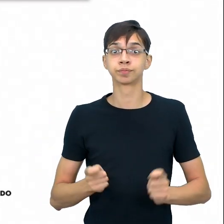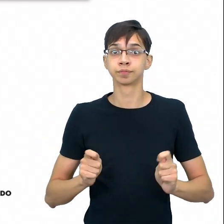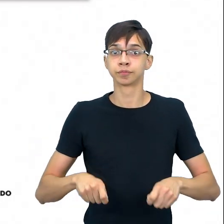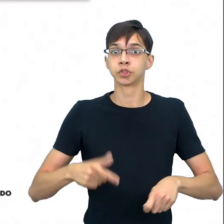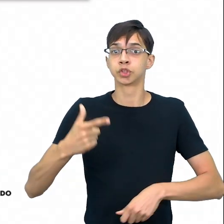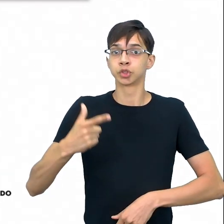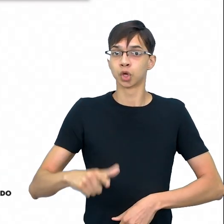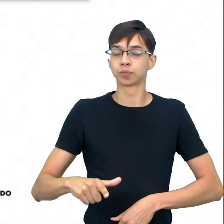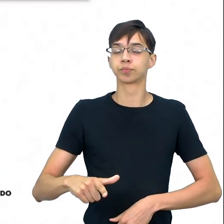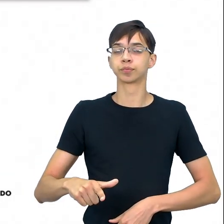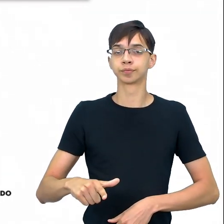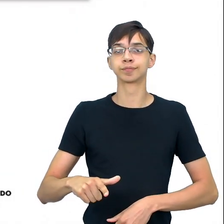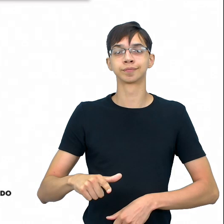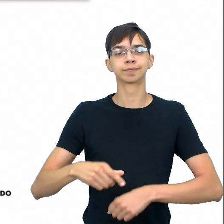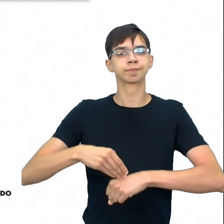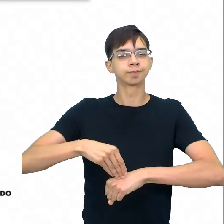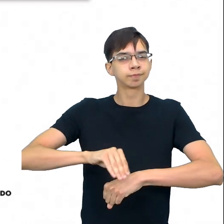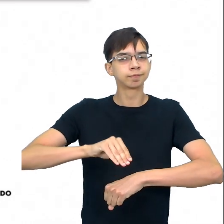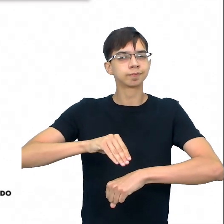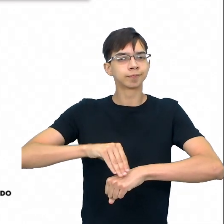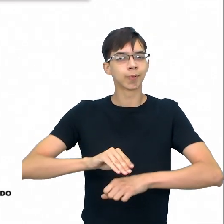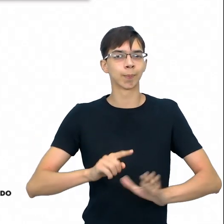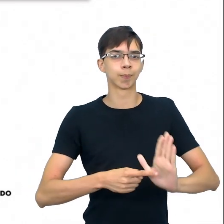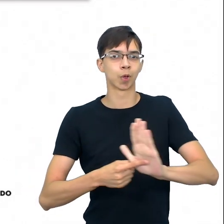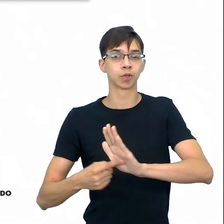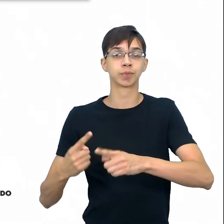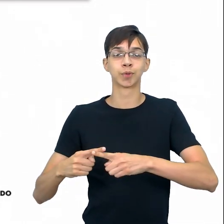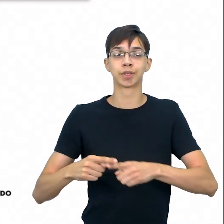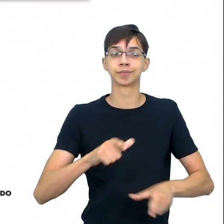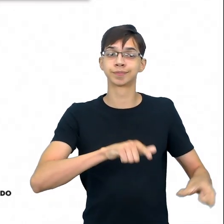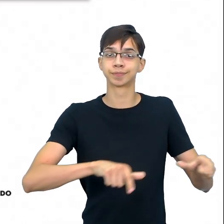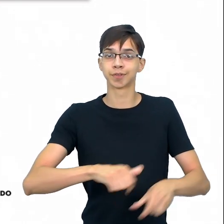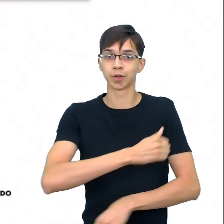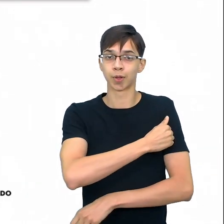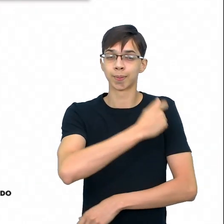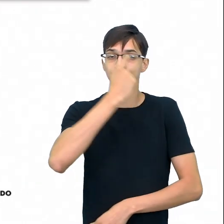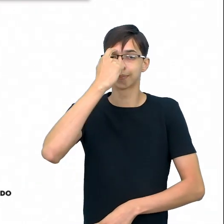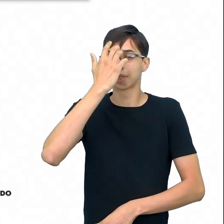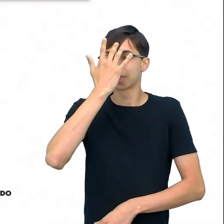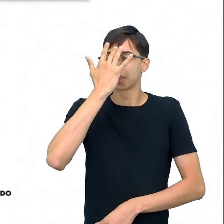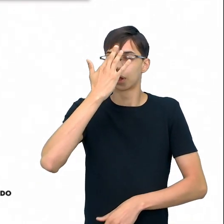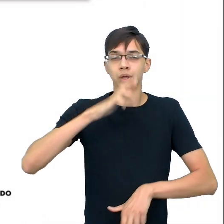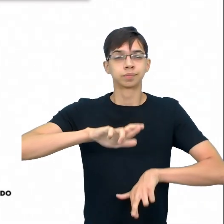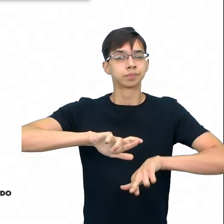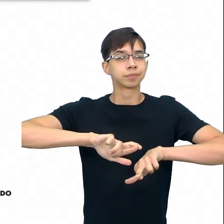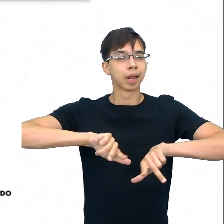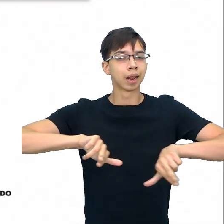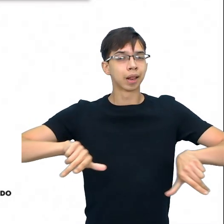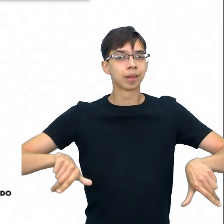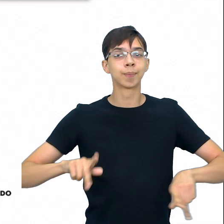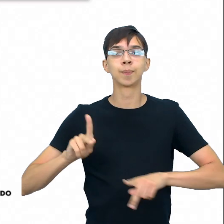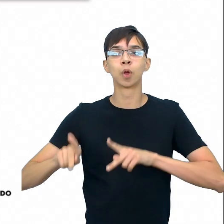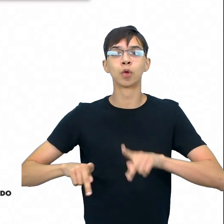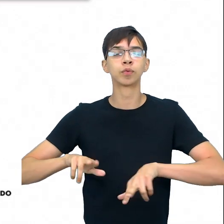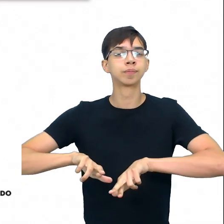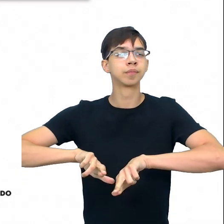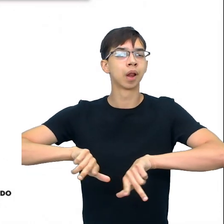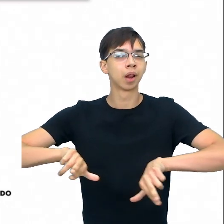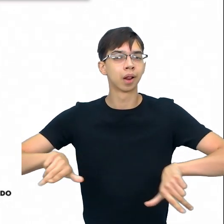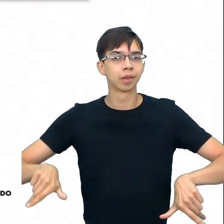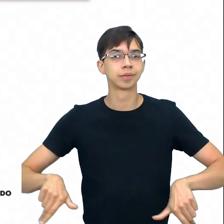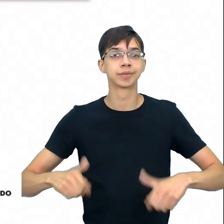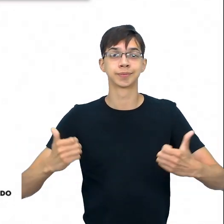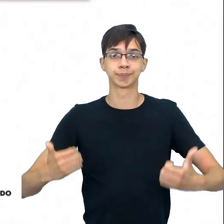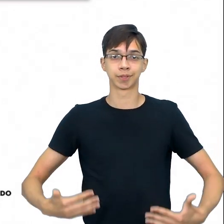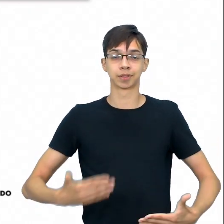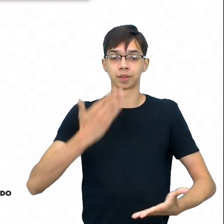para que eles possam pensar nas diferentes teorias dos diferentes povos e respeitar, né, essas teorias e essas